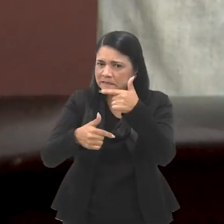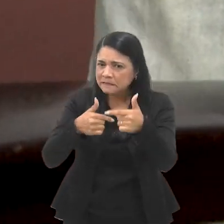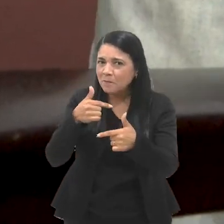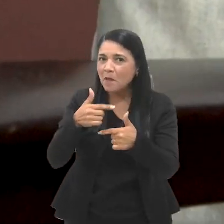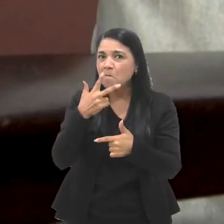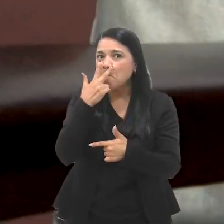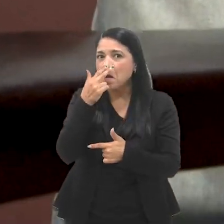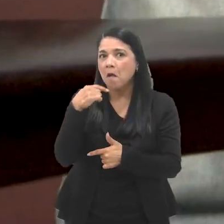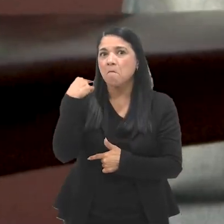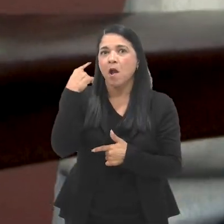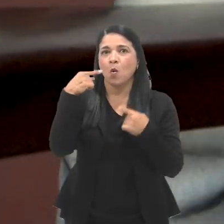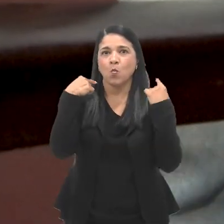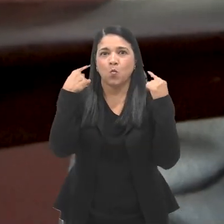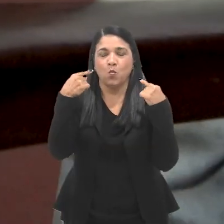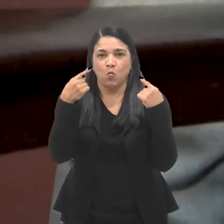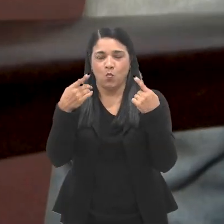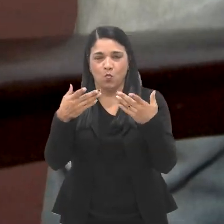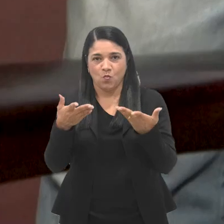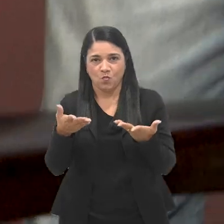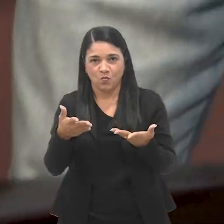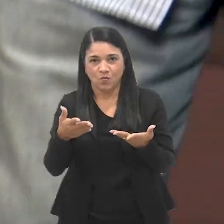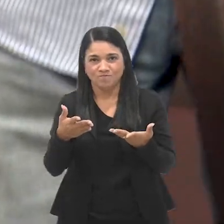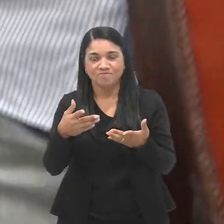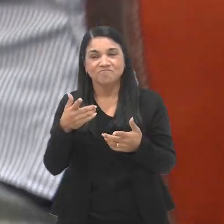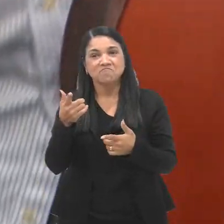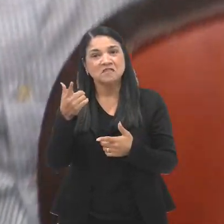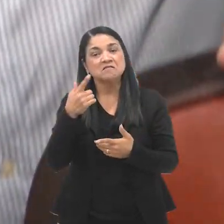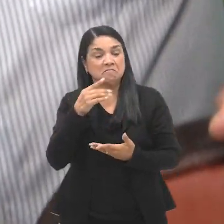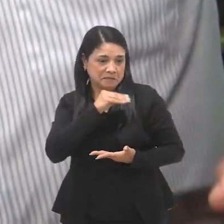Rapaz, que trabalho de maluco.